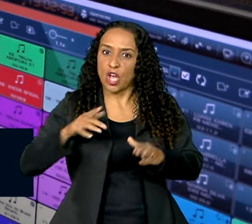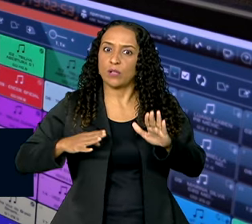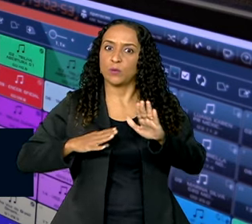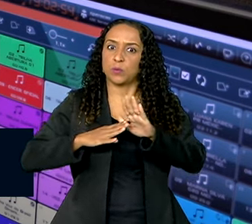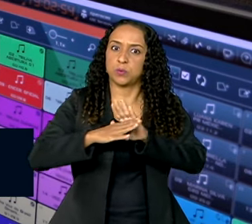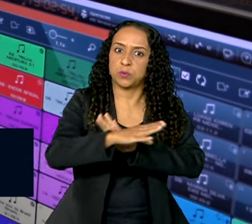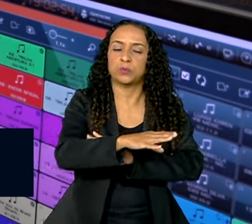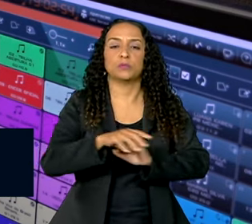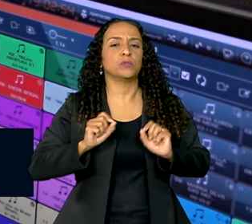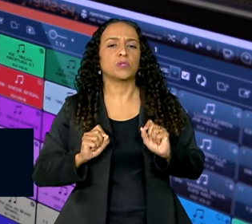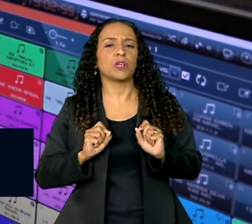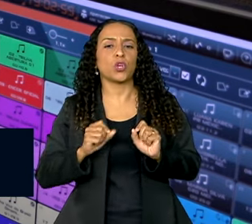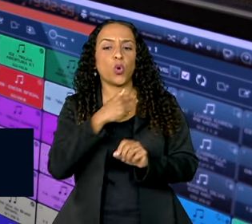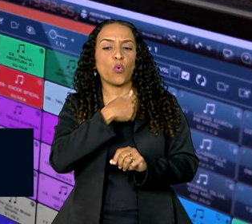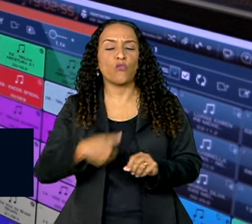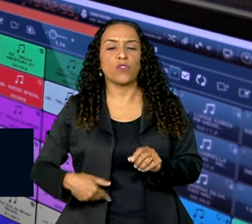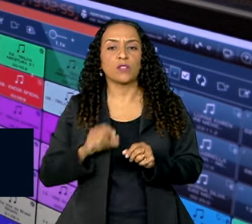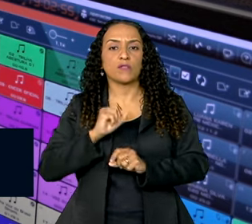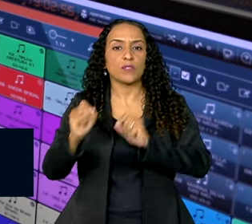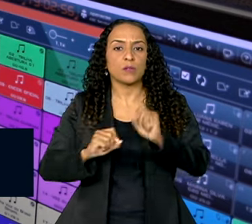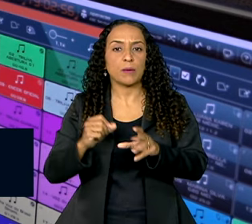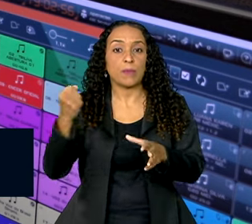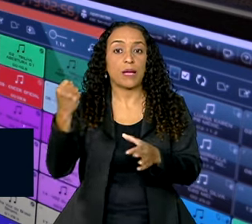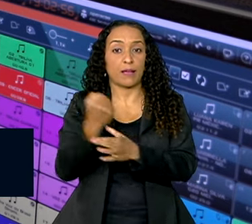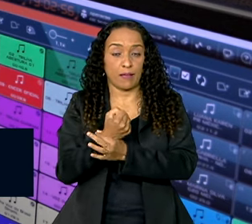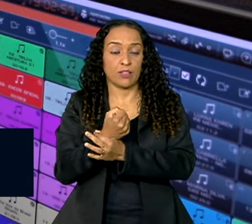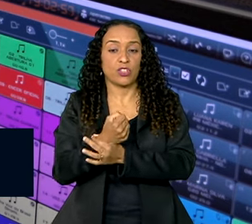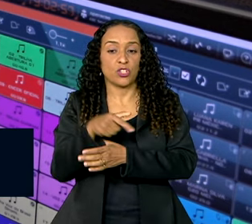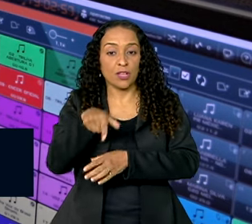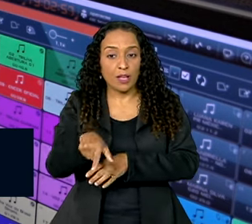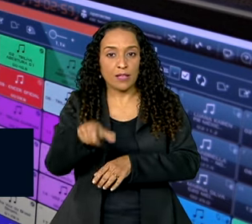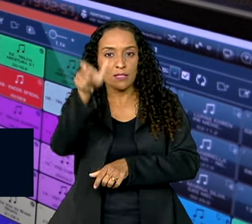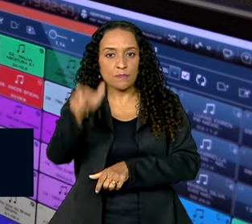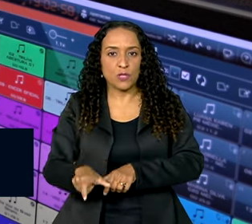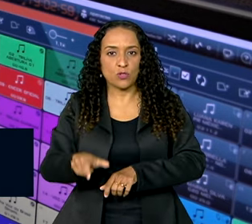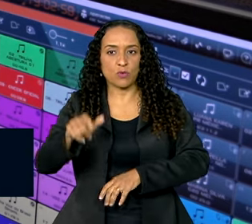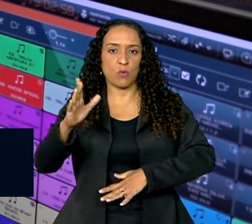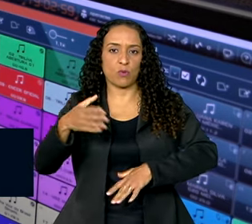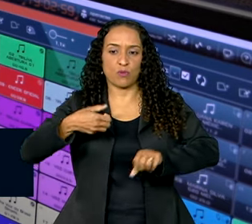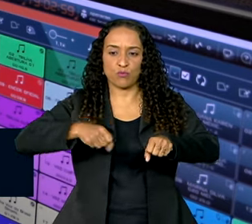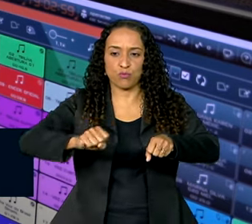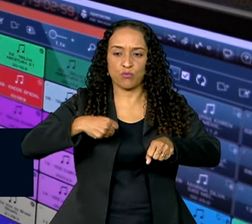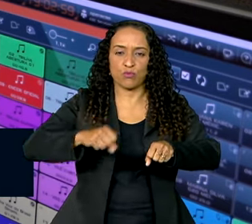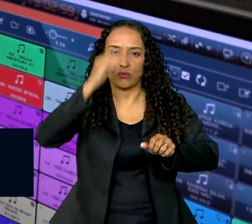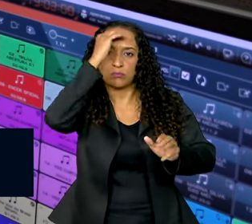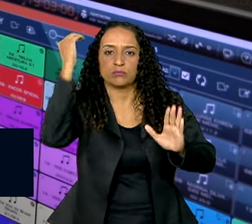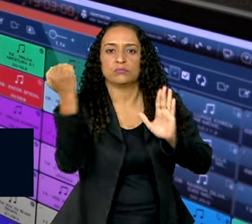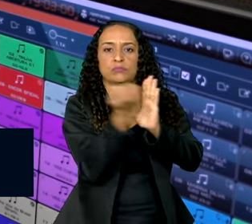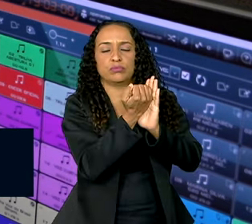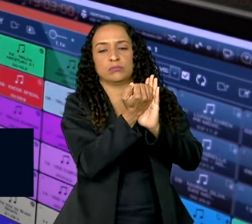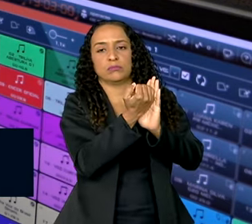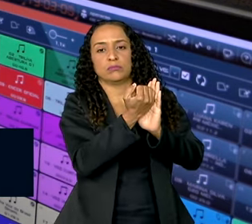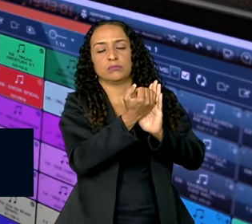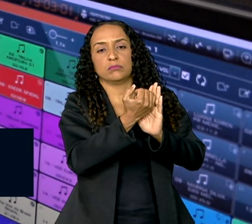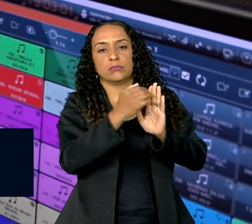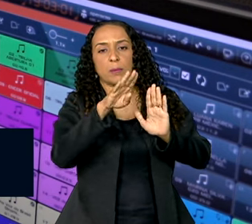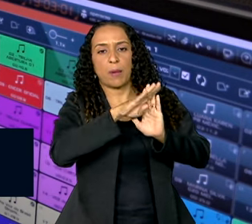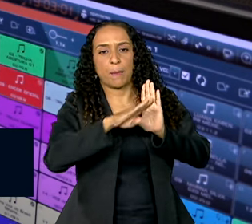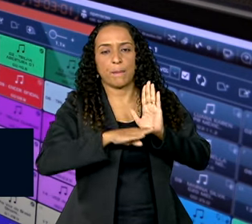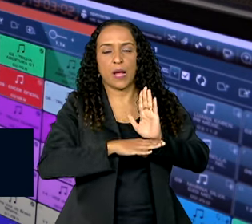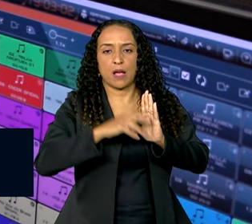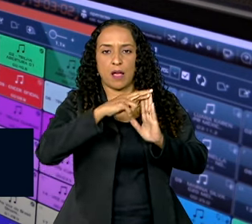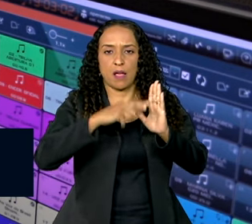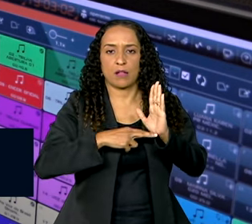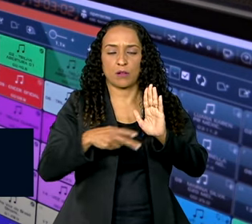né? O que que o governo está fazendo, então, para garantir que esses condutores sigam as normas de trânsito, inclusive tirar a